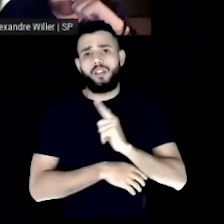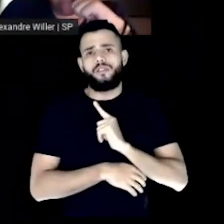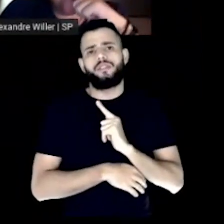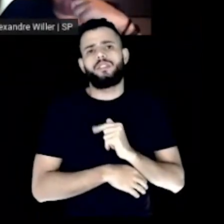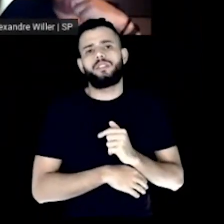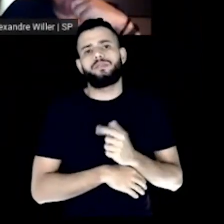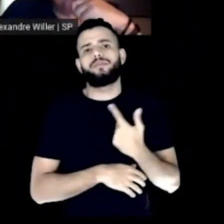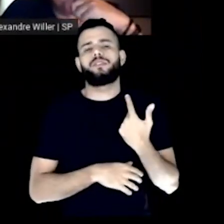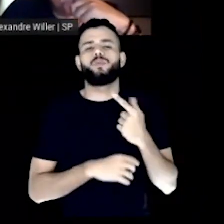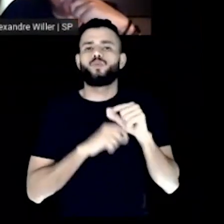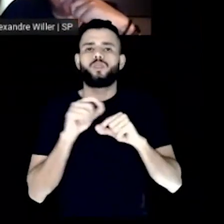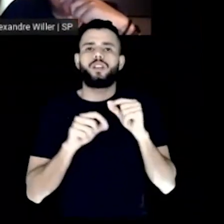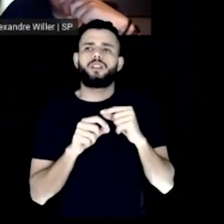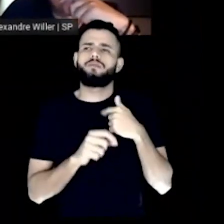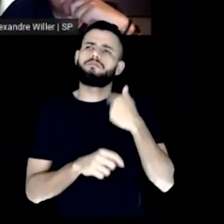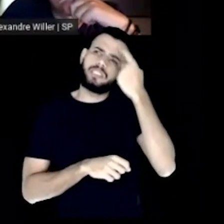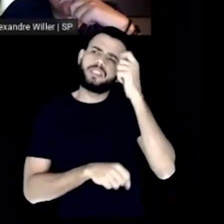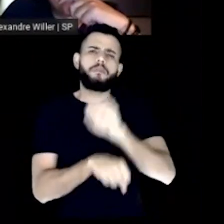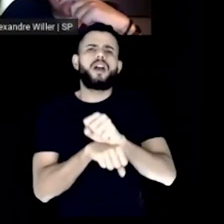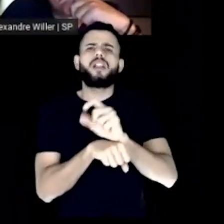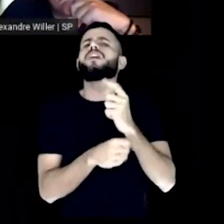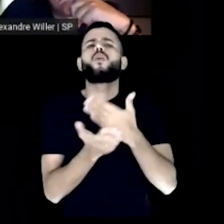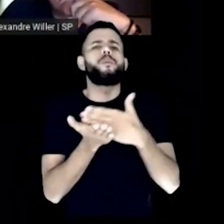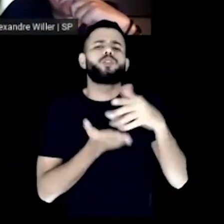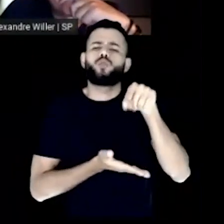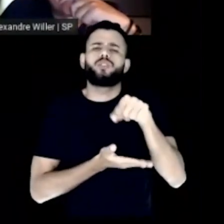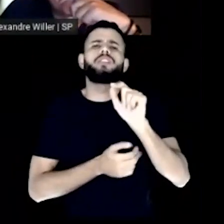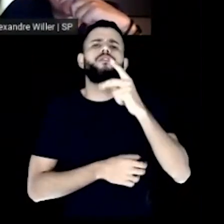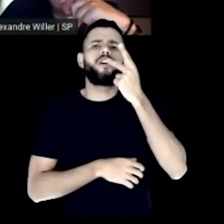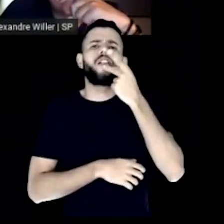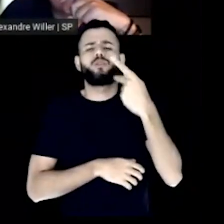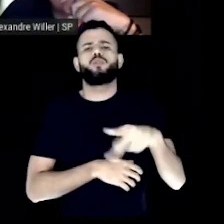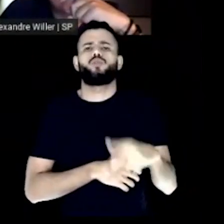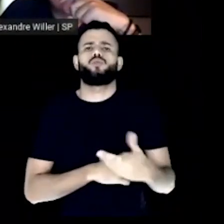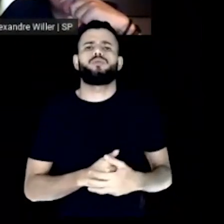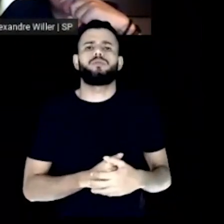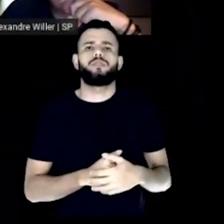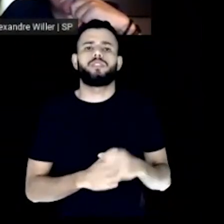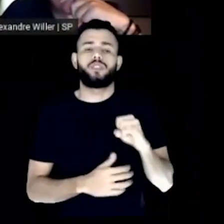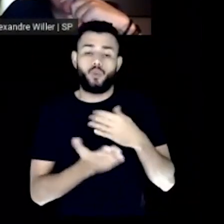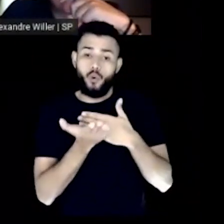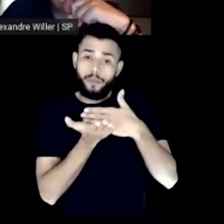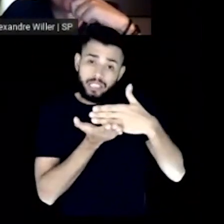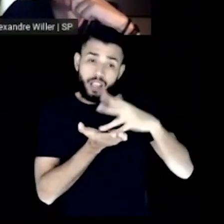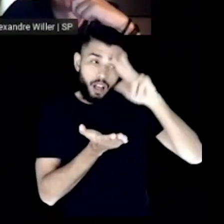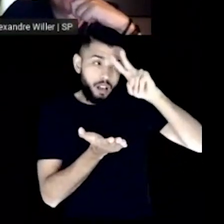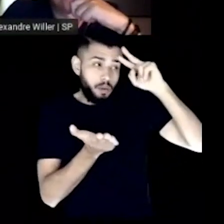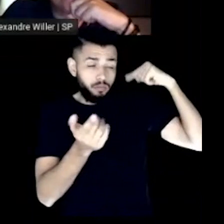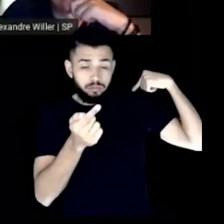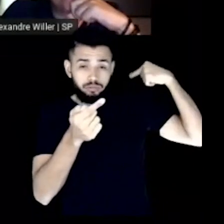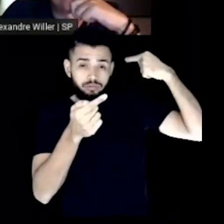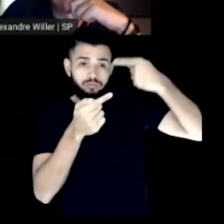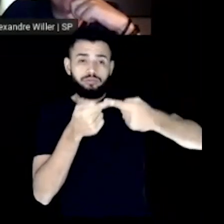curiosidade mesmo, né, quase filológica, assim, de, pera, mas quem começou isso aqui? Quem está falando disso aqui? Até onde, se eu começar